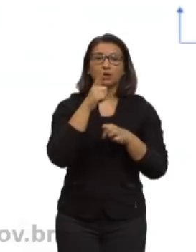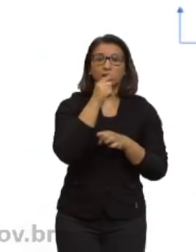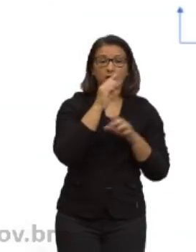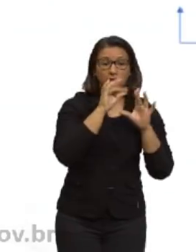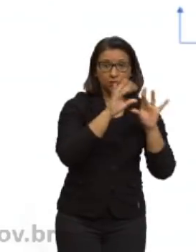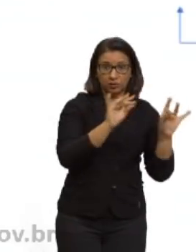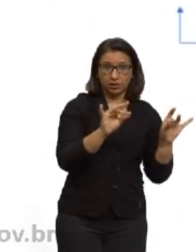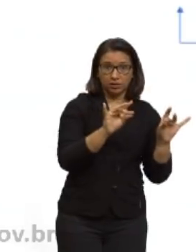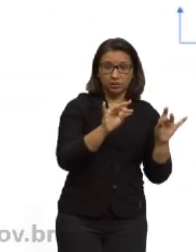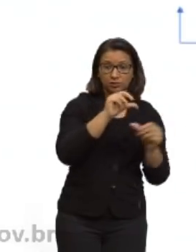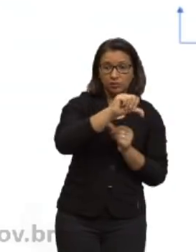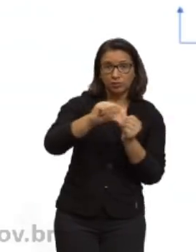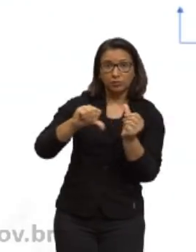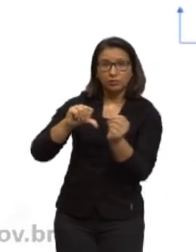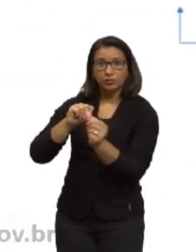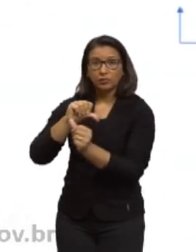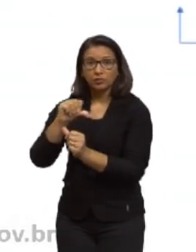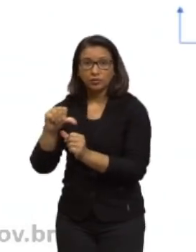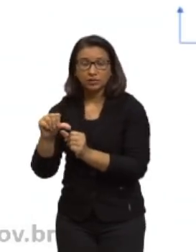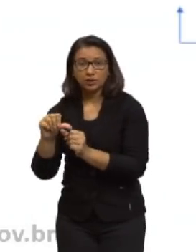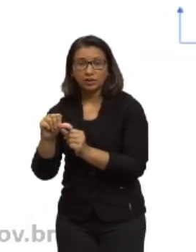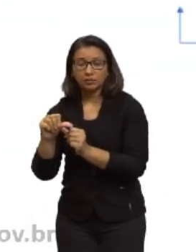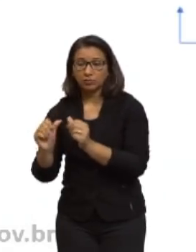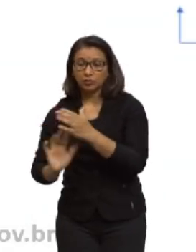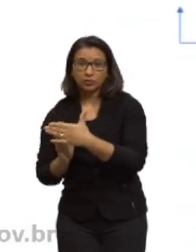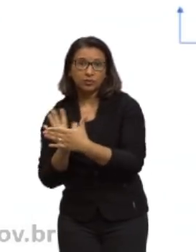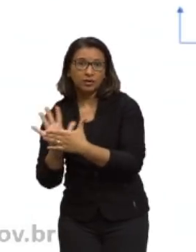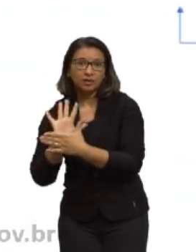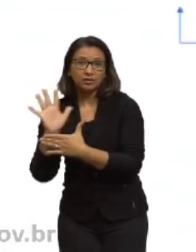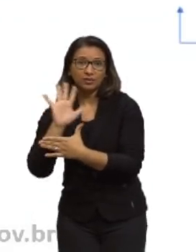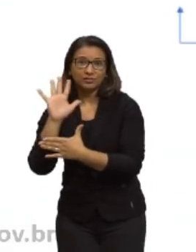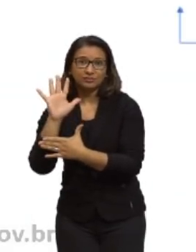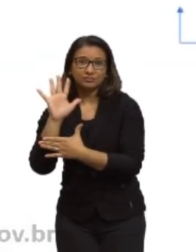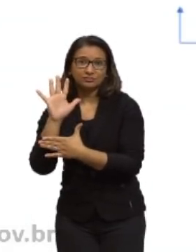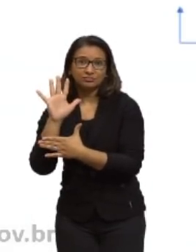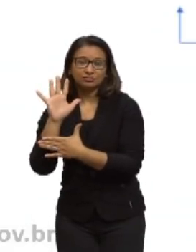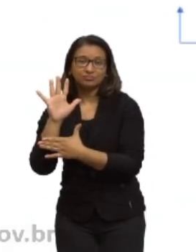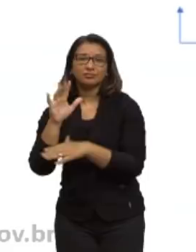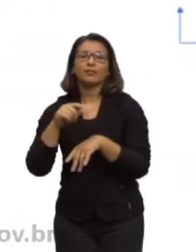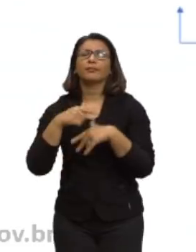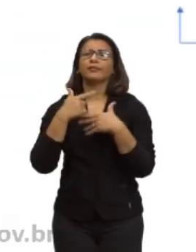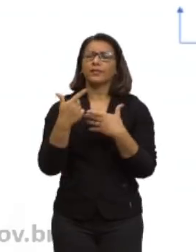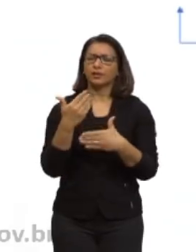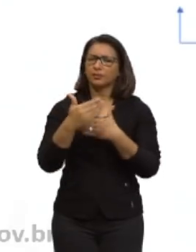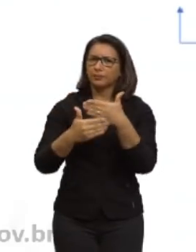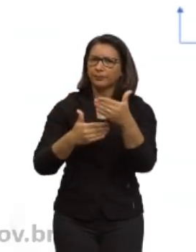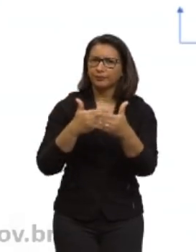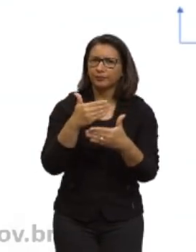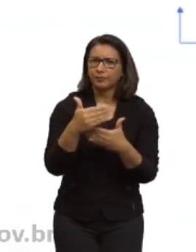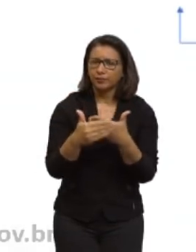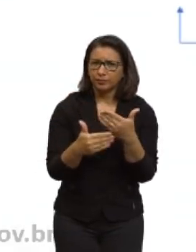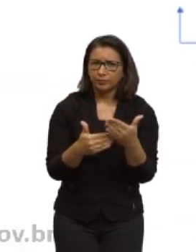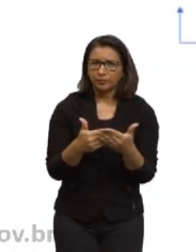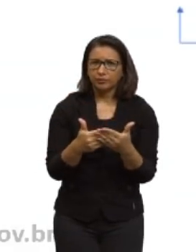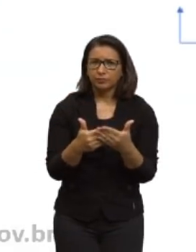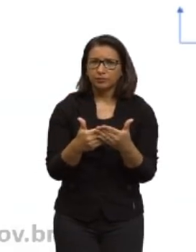líquido para o gasoso que vai ser né a minha vaporização o processo